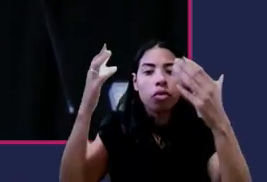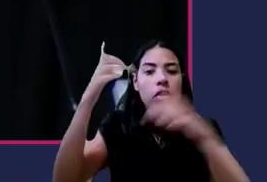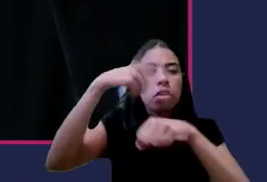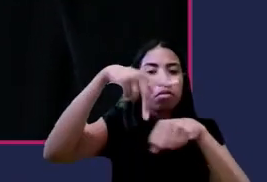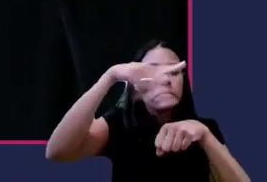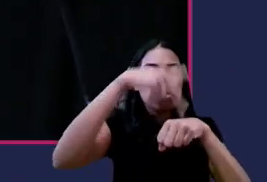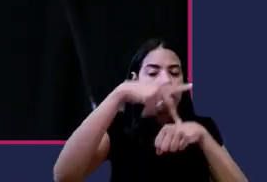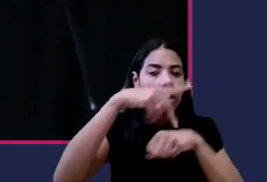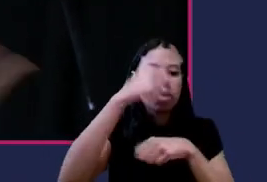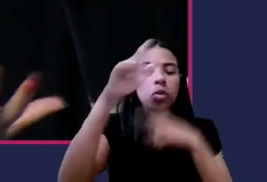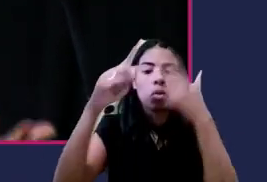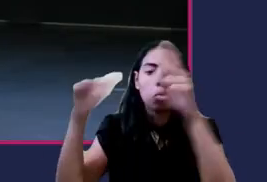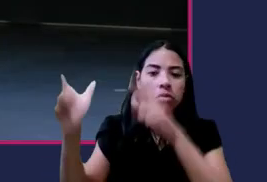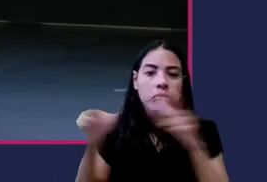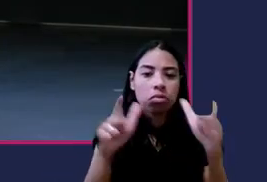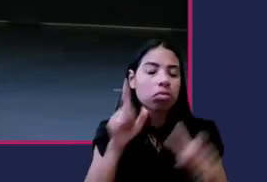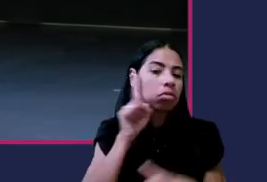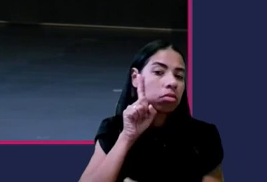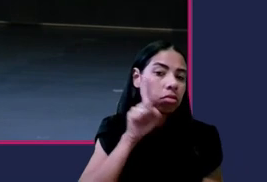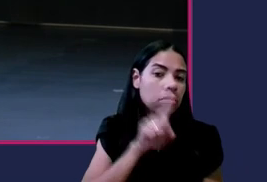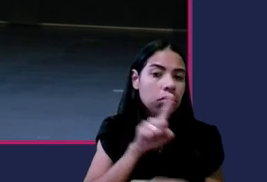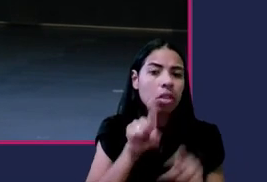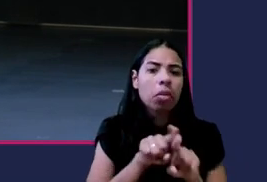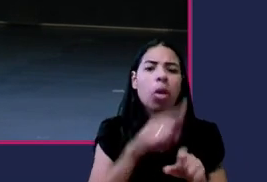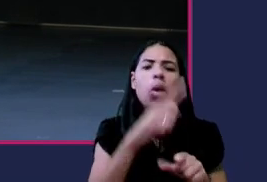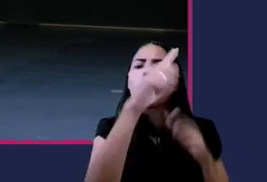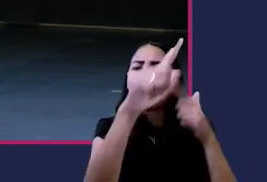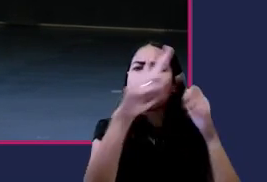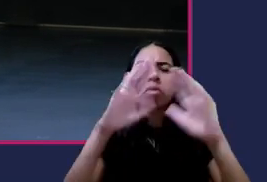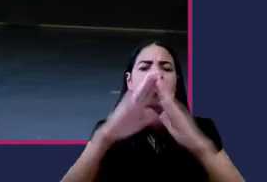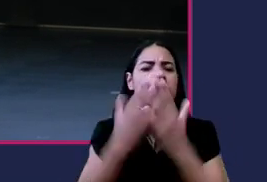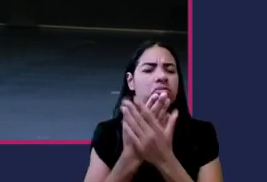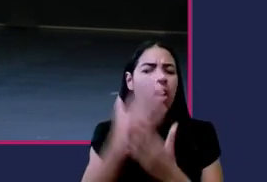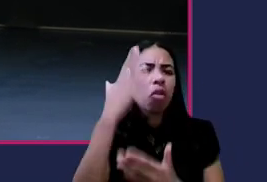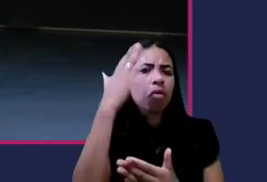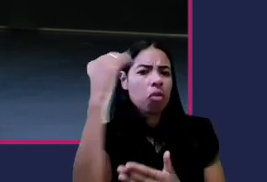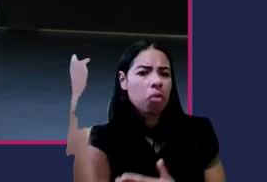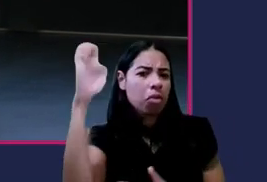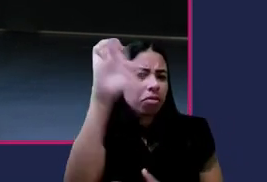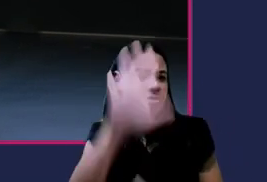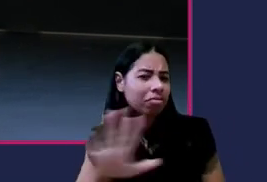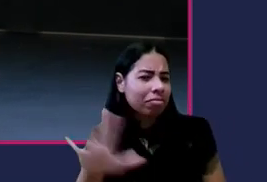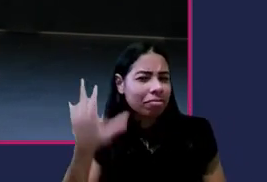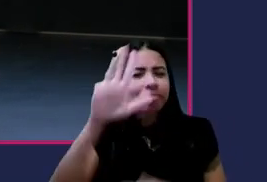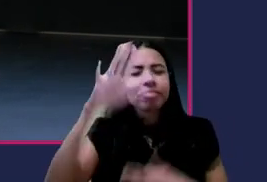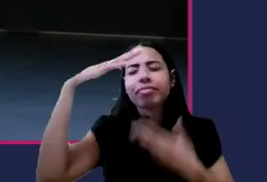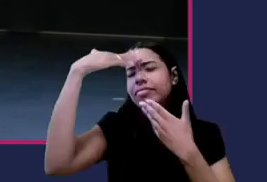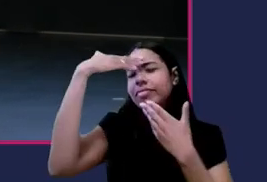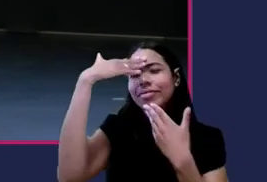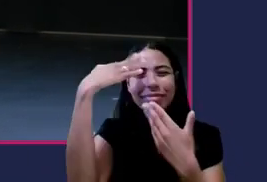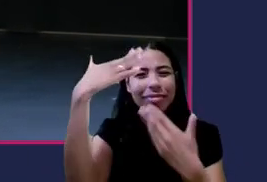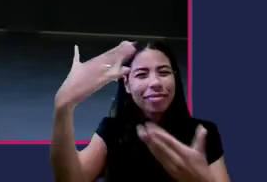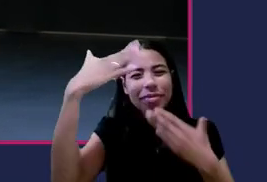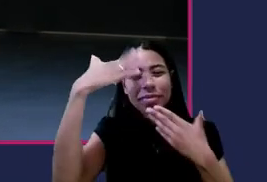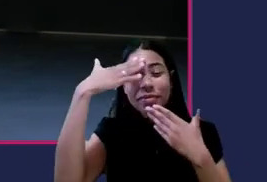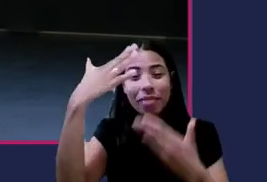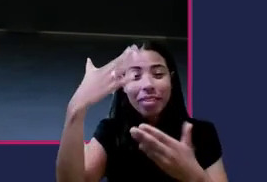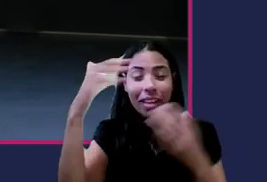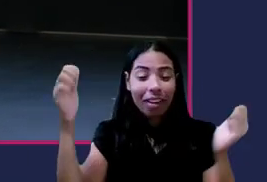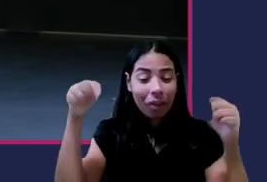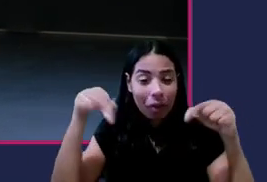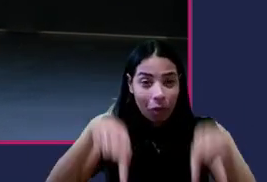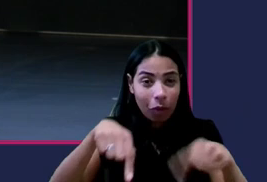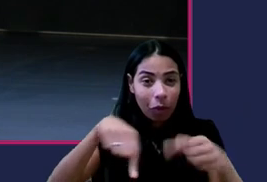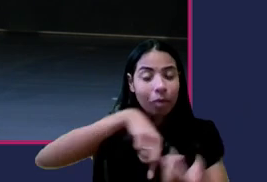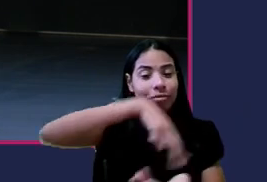Broadway, nos Estados Unidos, e de outras renomadas escolas de países europeus. Muitíssimo obrigada, Luan, por dar vida à nova campanha da